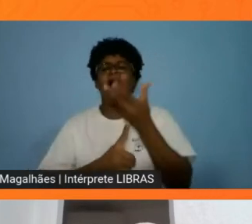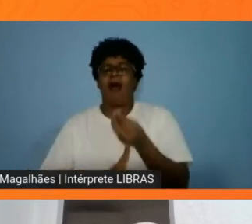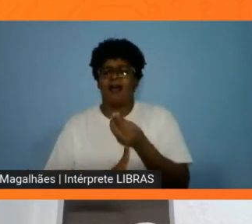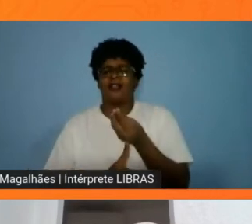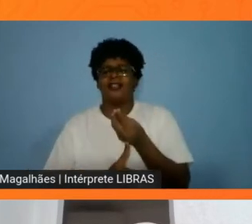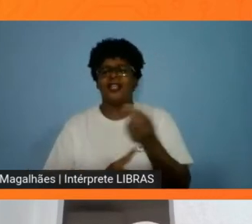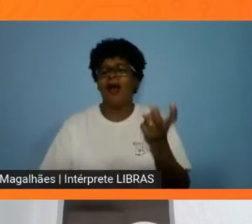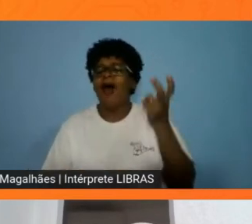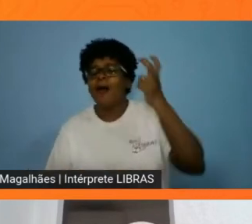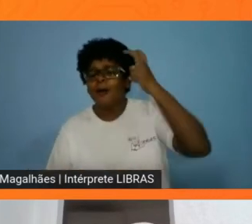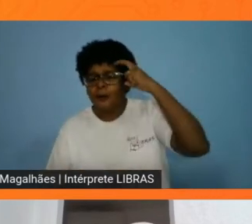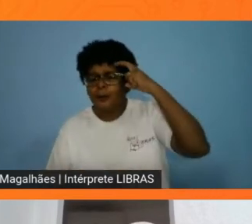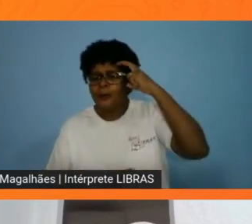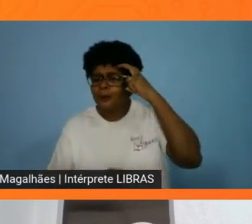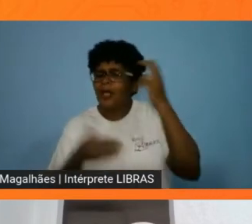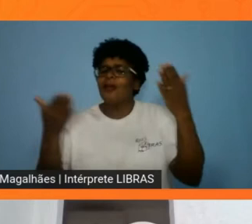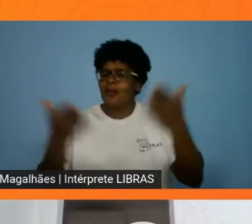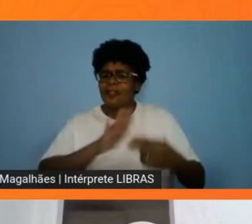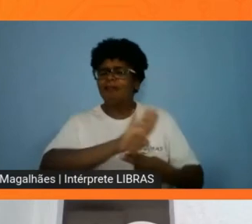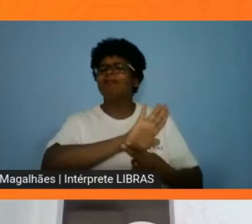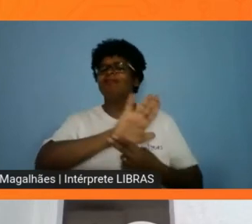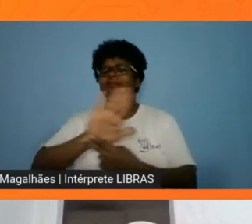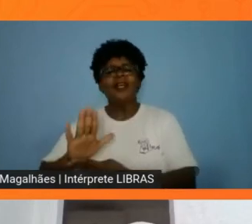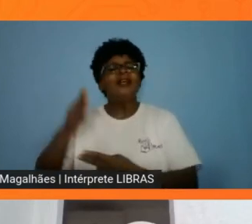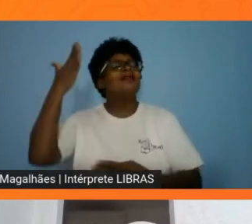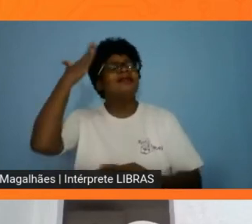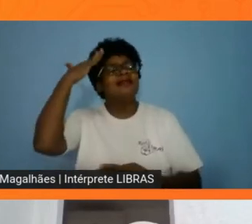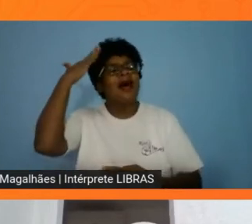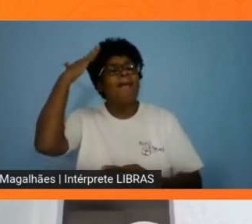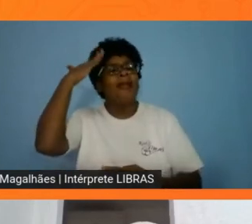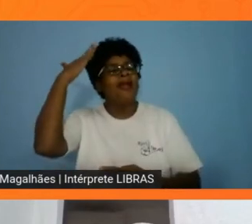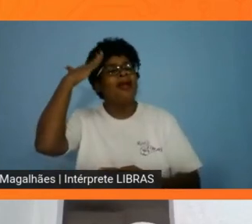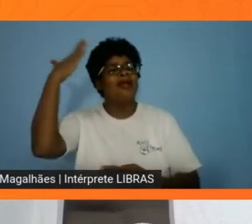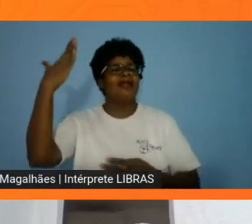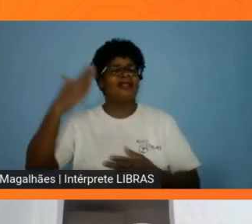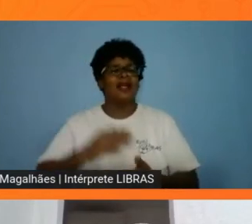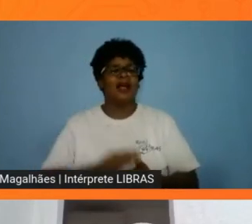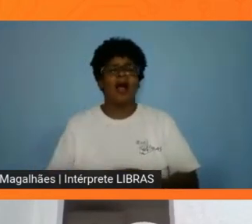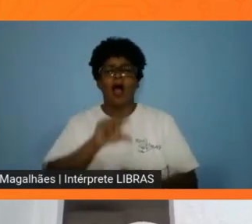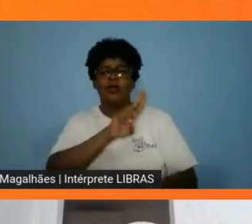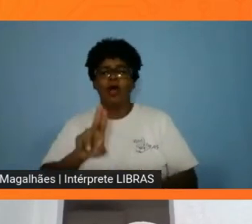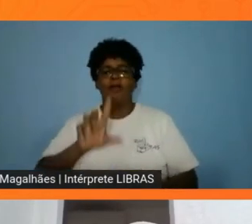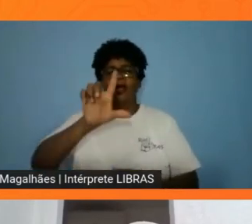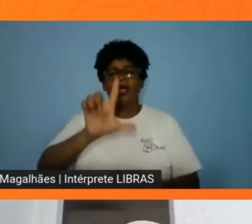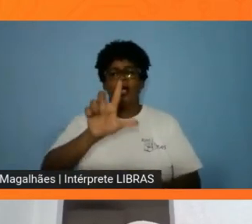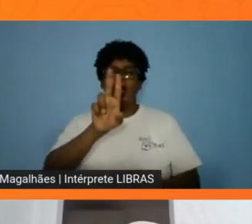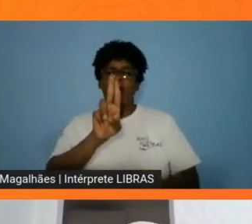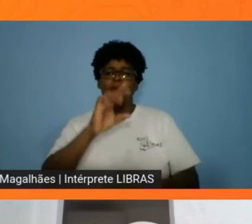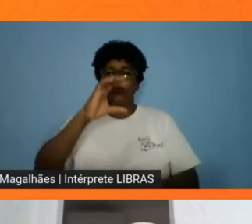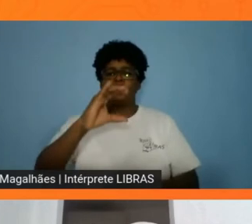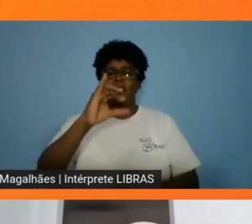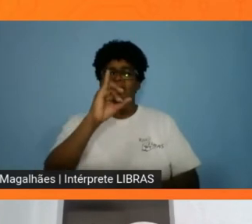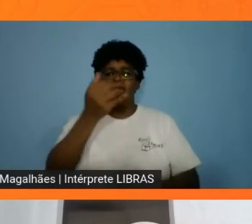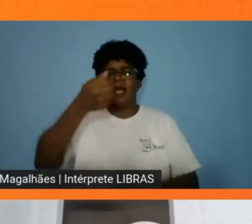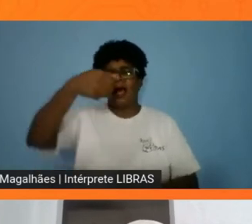os espaços de reproduções de saberes. Meu nome é Luciana Brauna, a